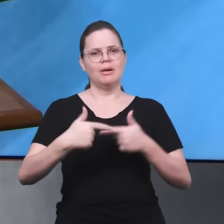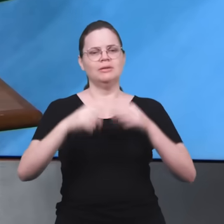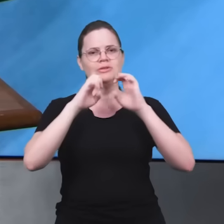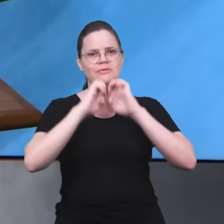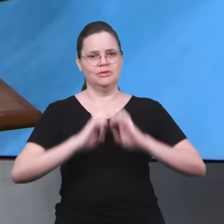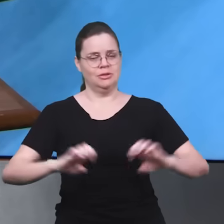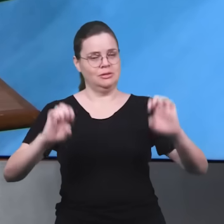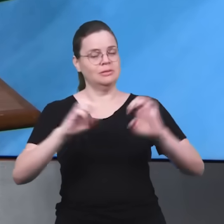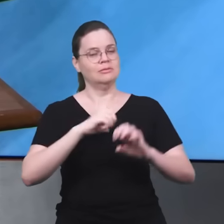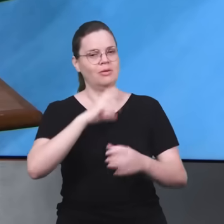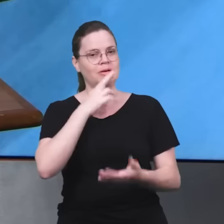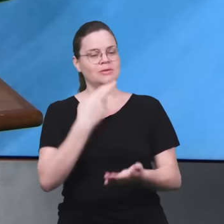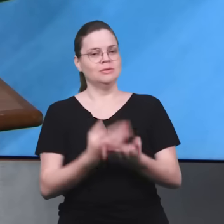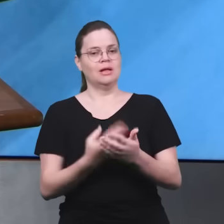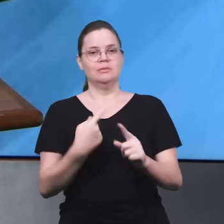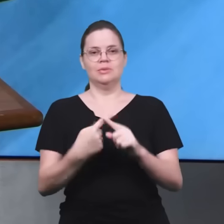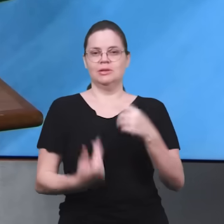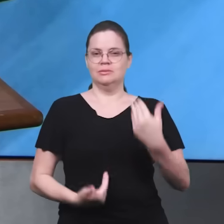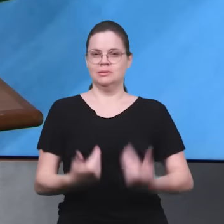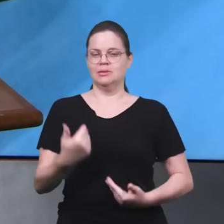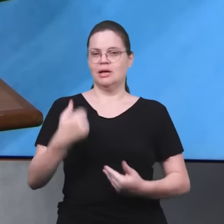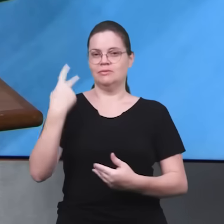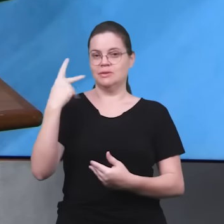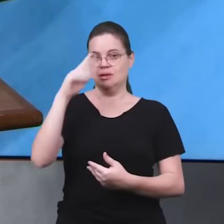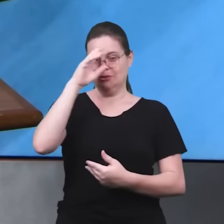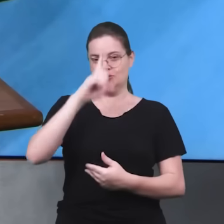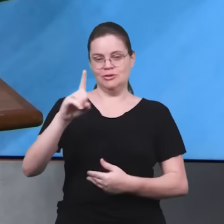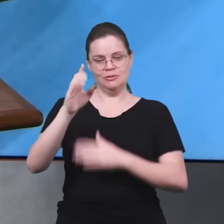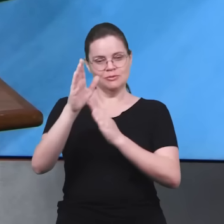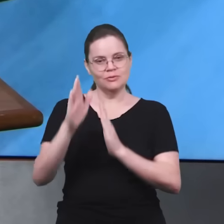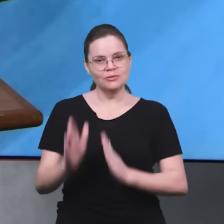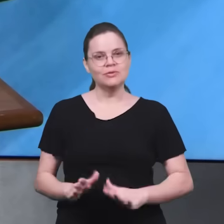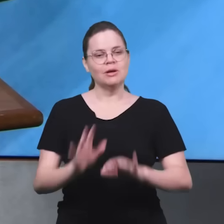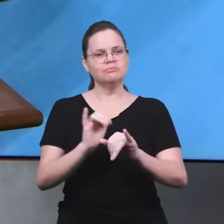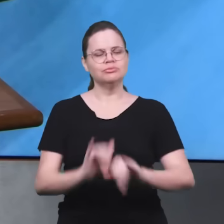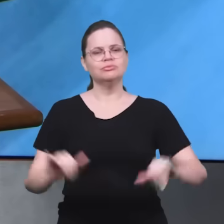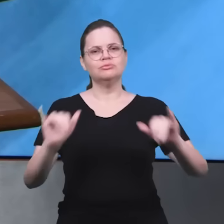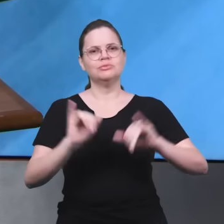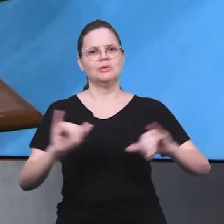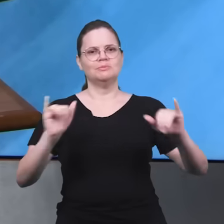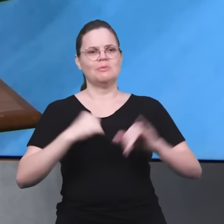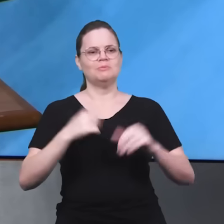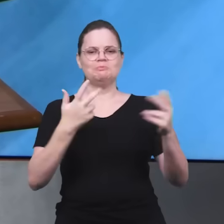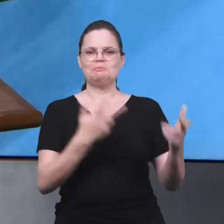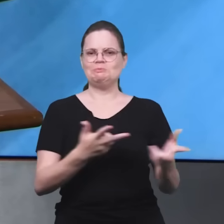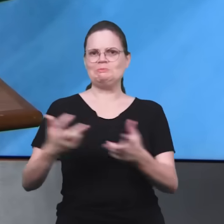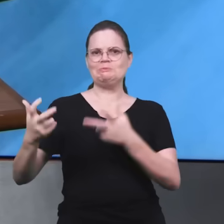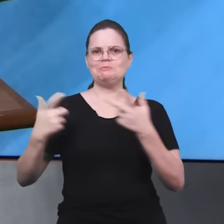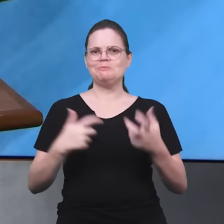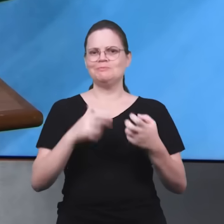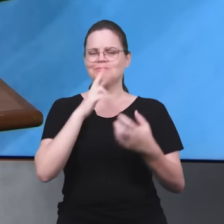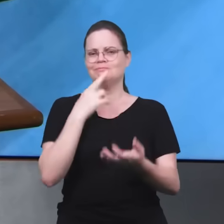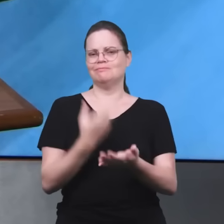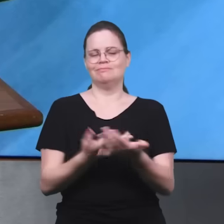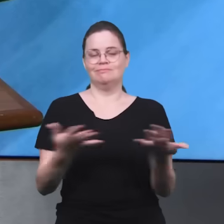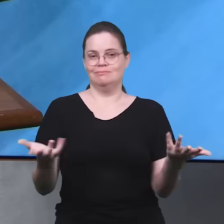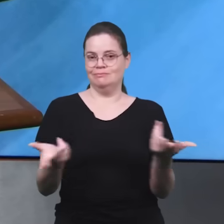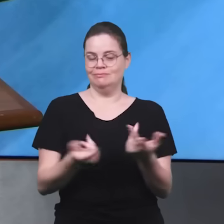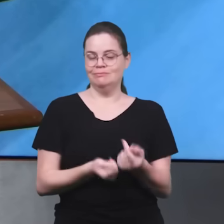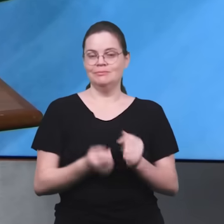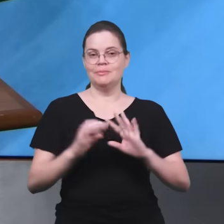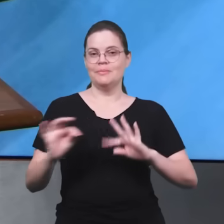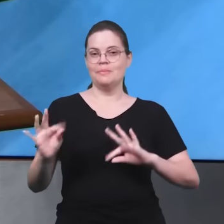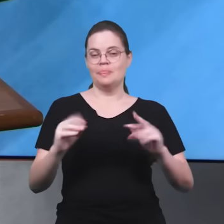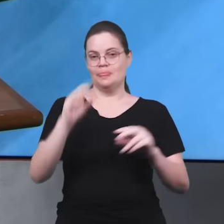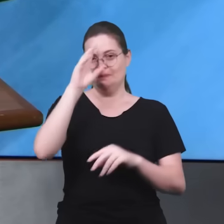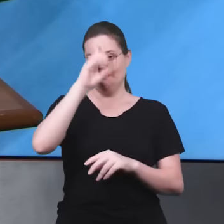de Deus que sai ao campo e colhe resultados extraordinários. E aquilo que Deus tem feito é para